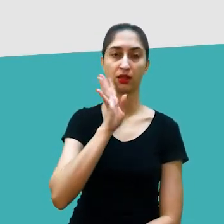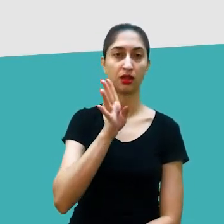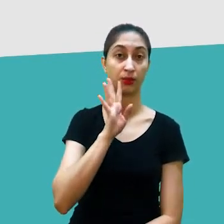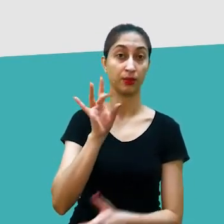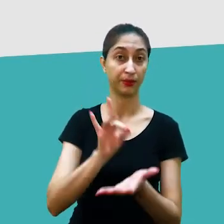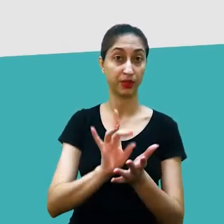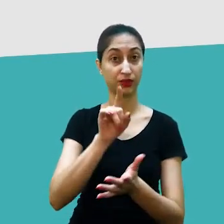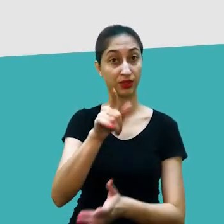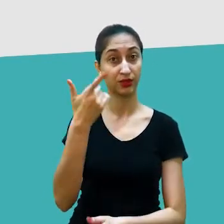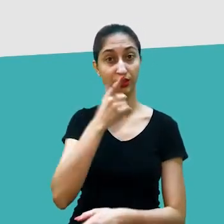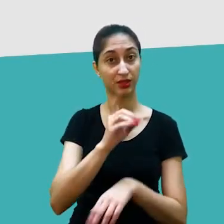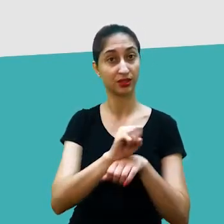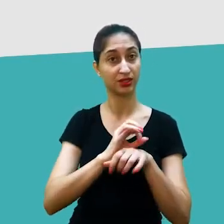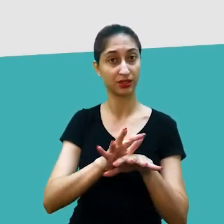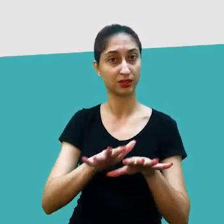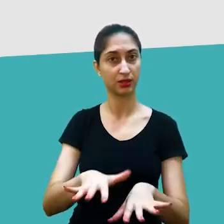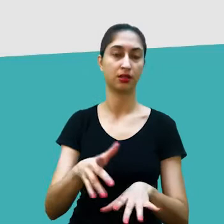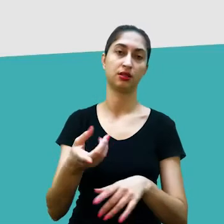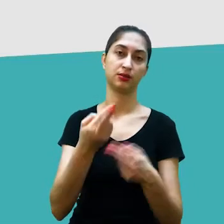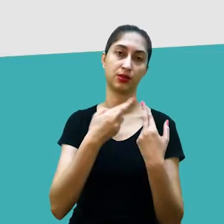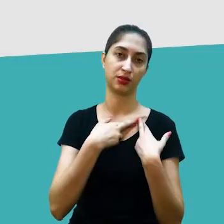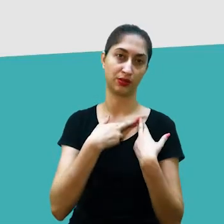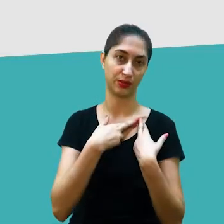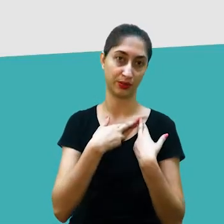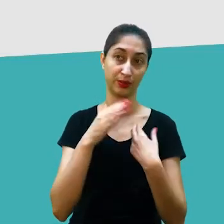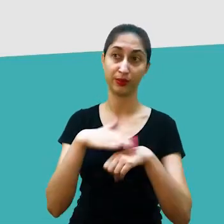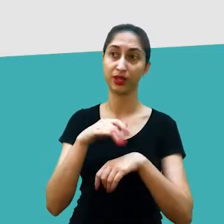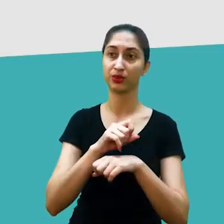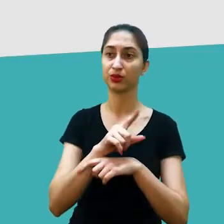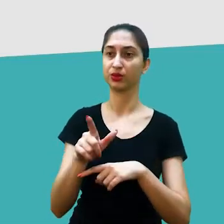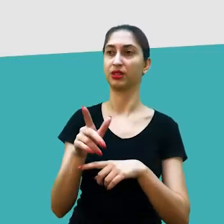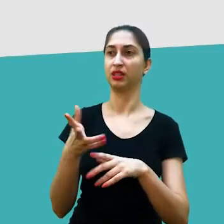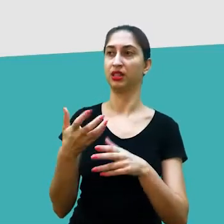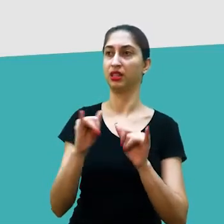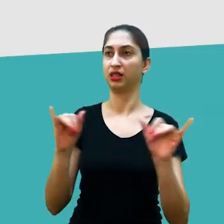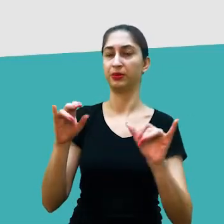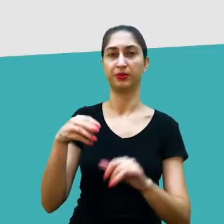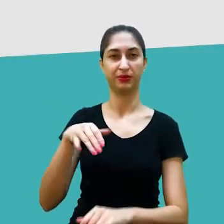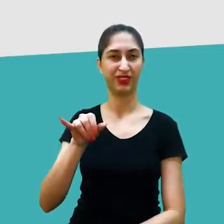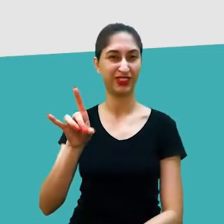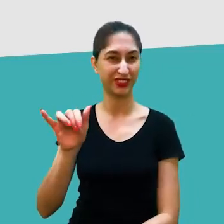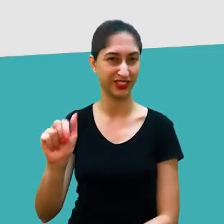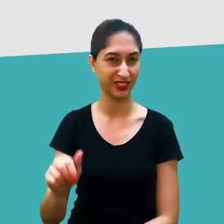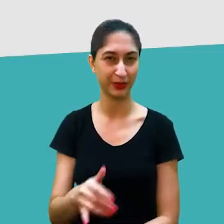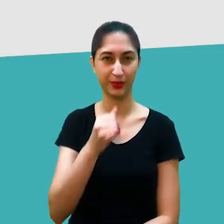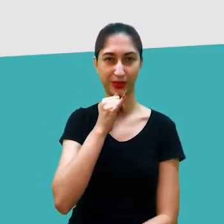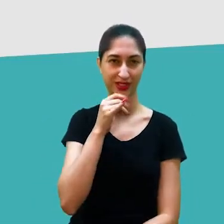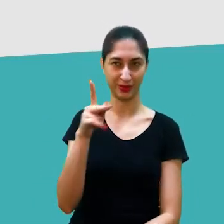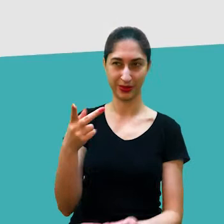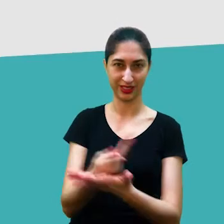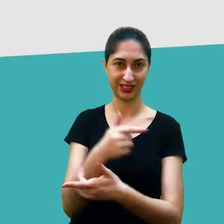você realmente fosse um designer responsável, mais do que um designer de mídia que tivesse lá no Met Gala, que aconteceu